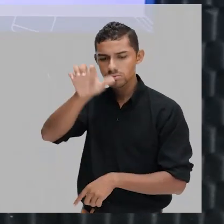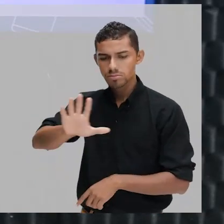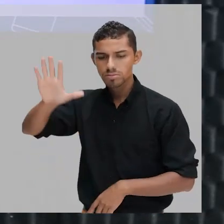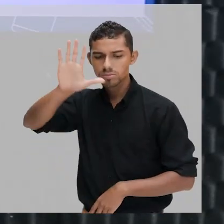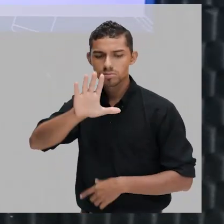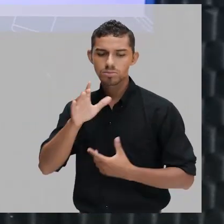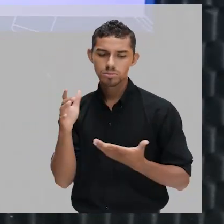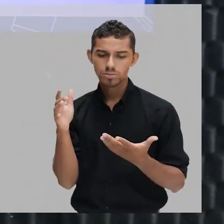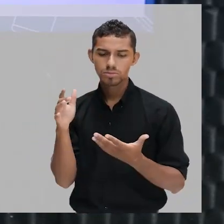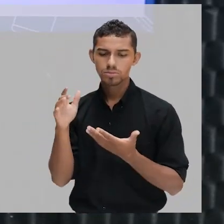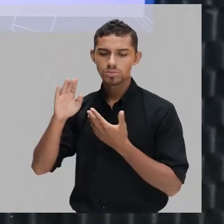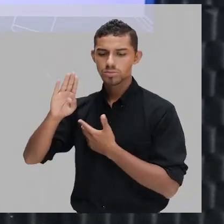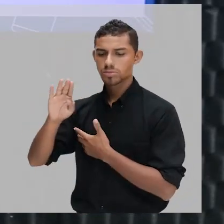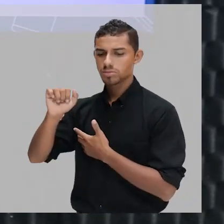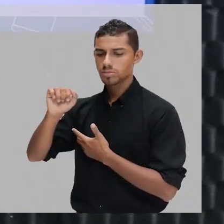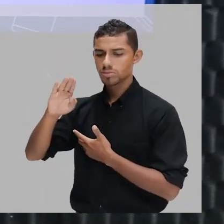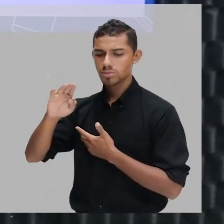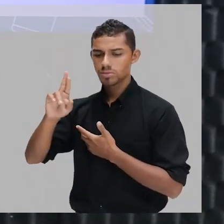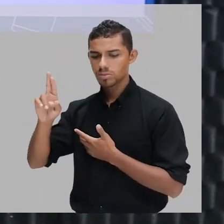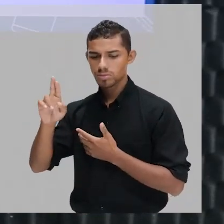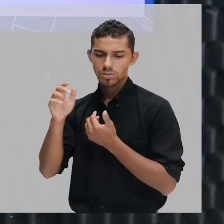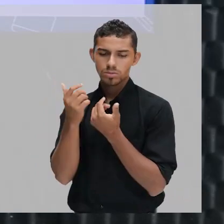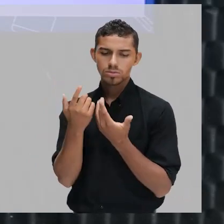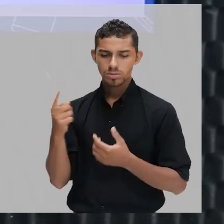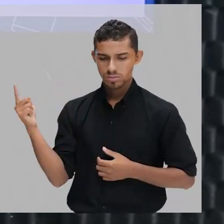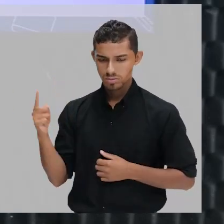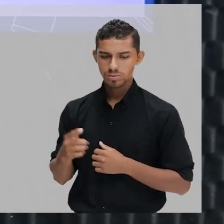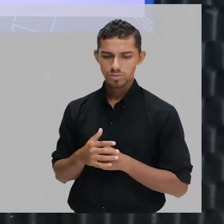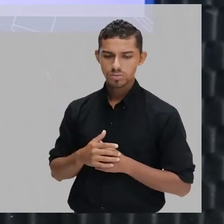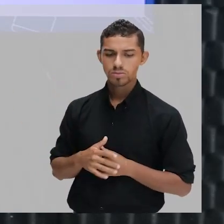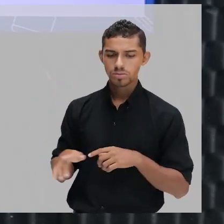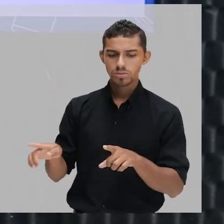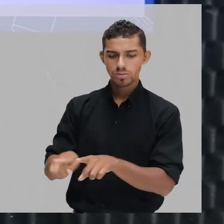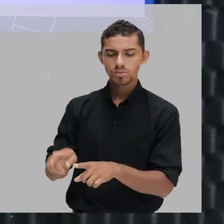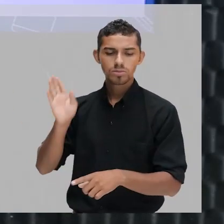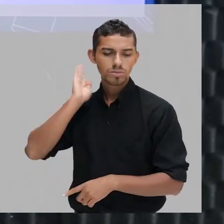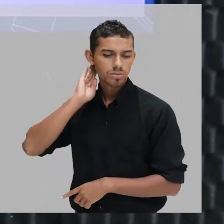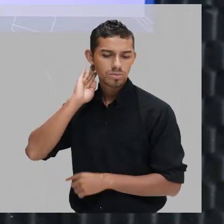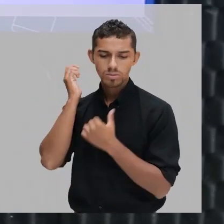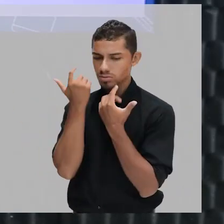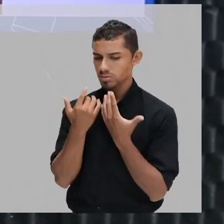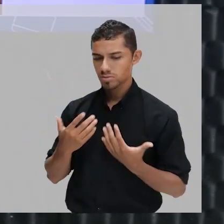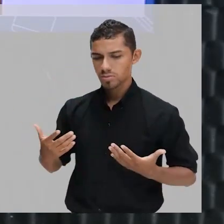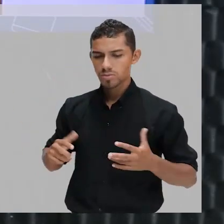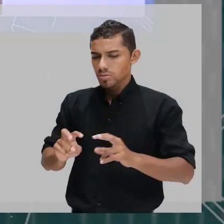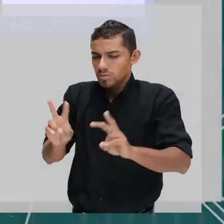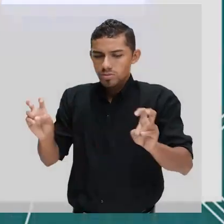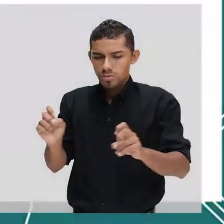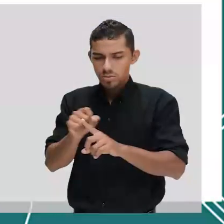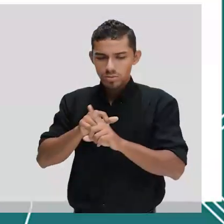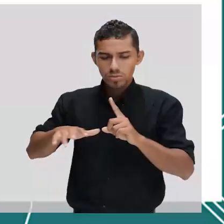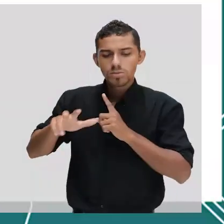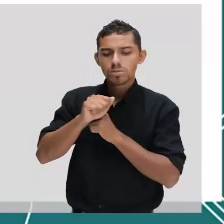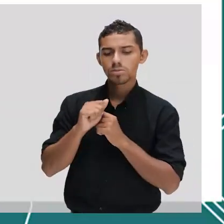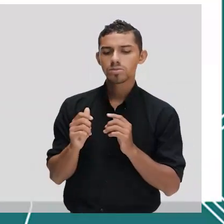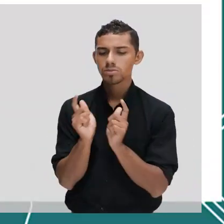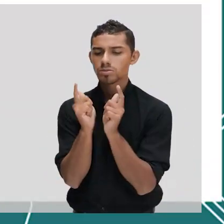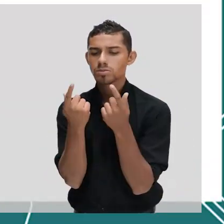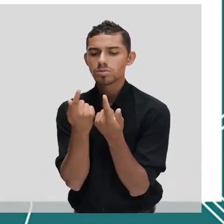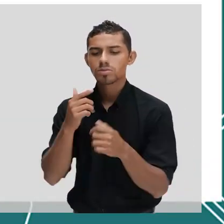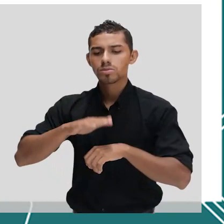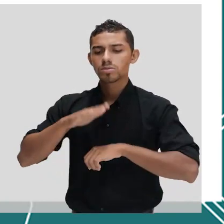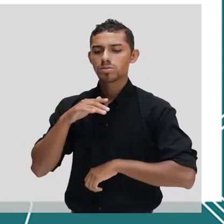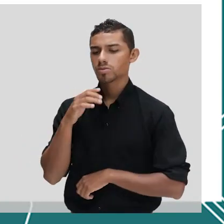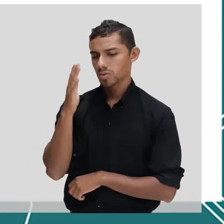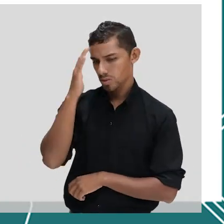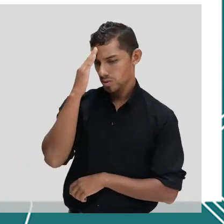Na Paraíba, chamado de babau, né, para ter uma noção. Em Pernambuco também. E trabalha muito com a temática social. um dos grupos mais conhecidos